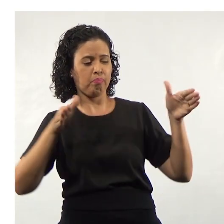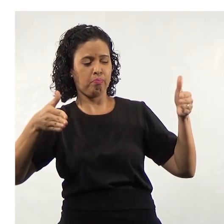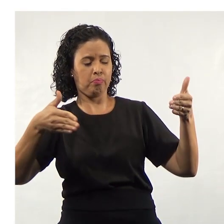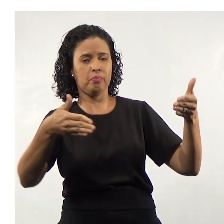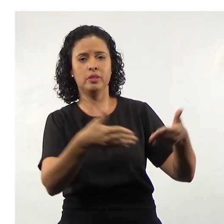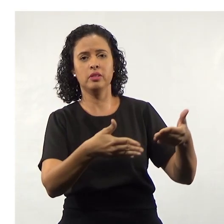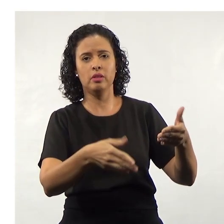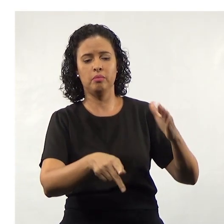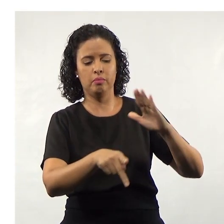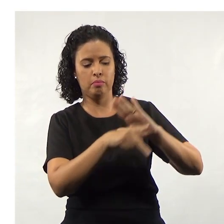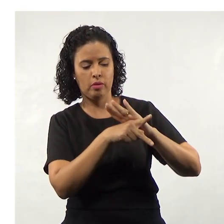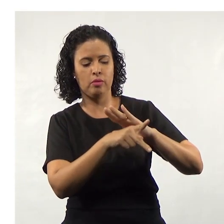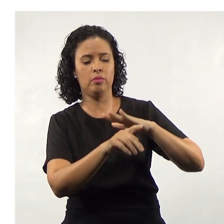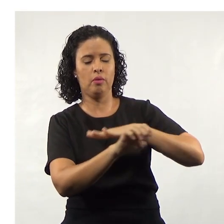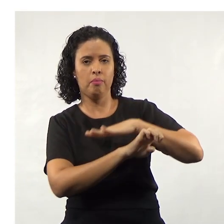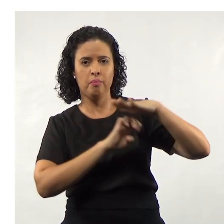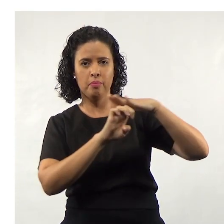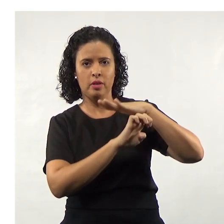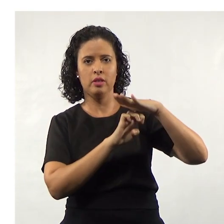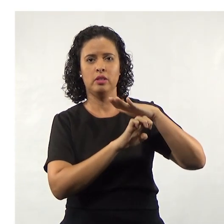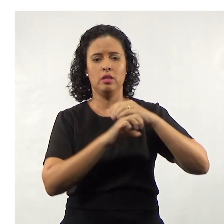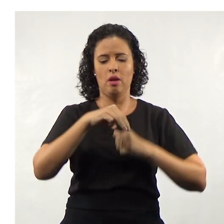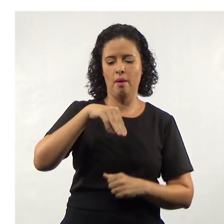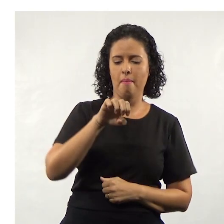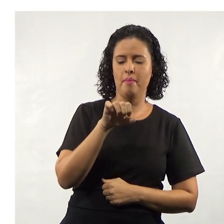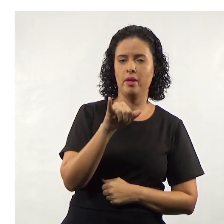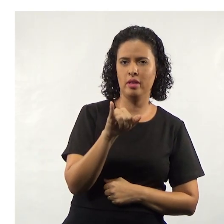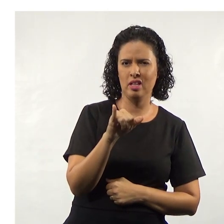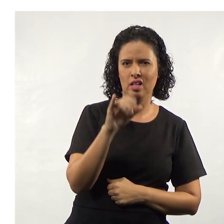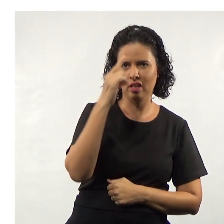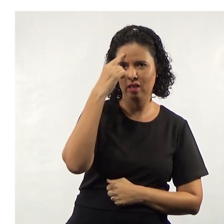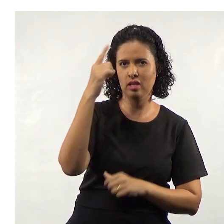voltada exclusivamente para pequenos negócios, é a Lei